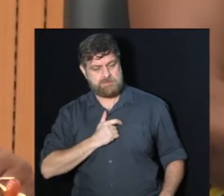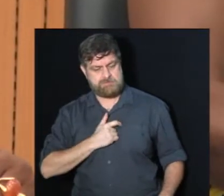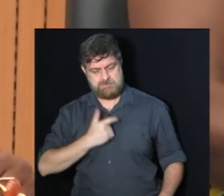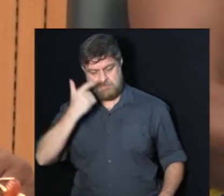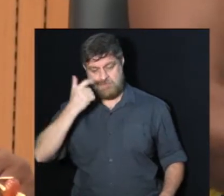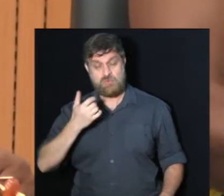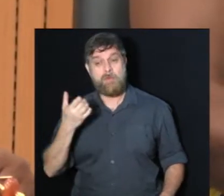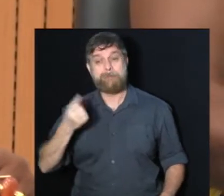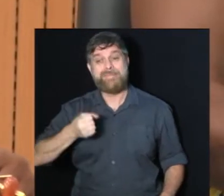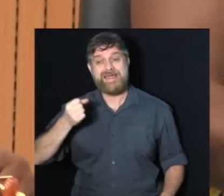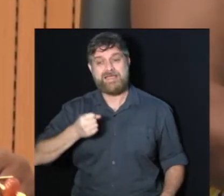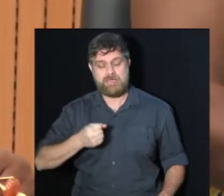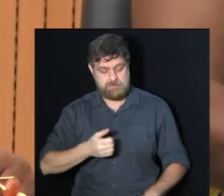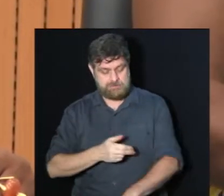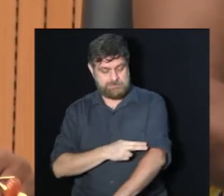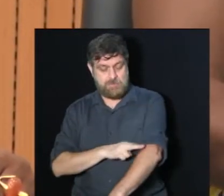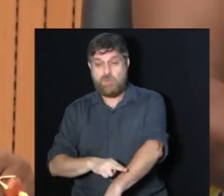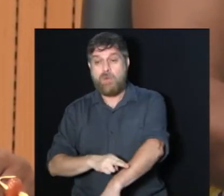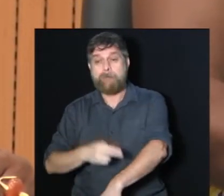branca.